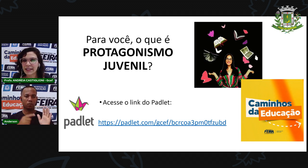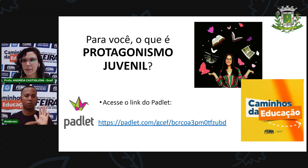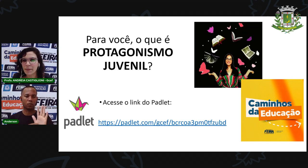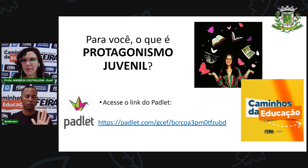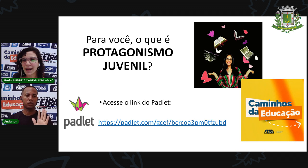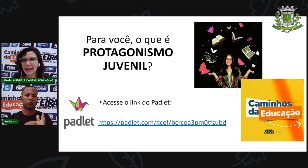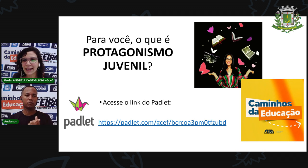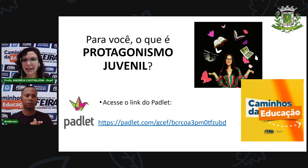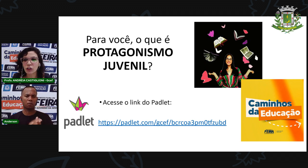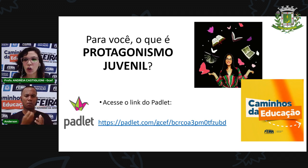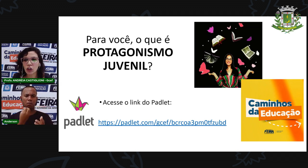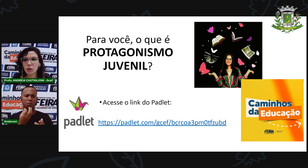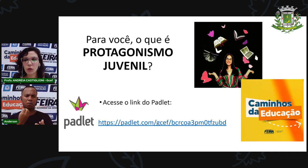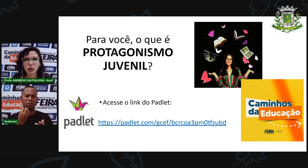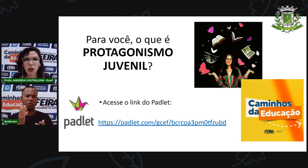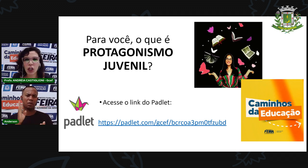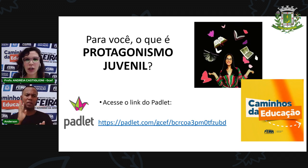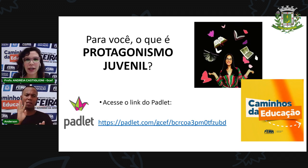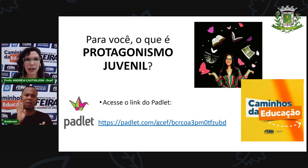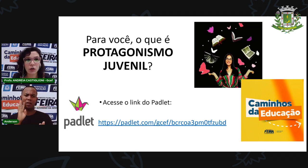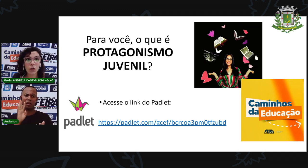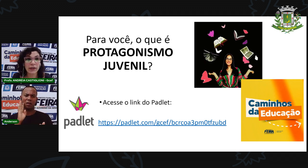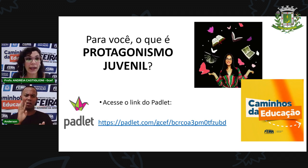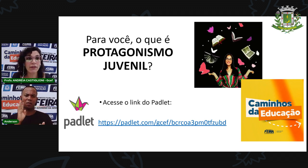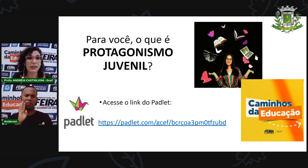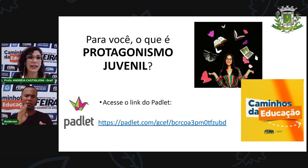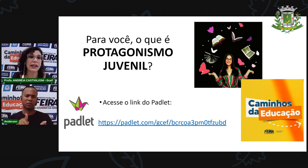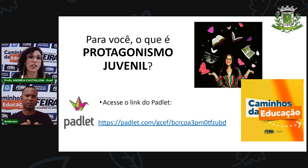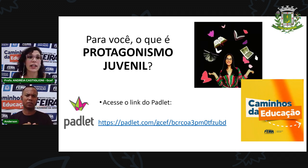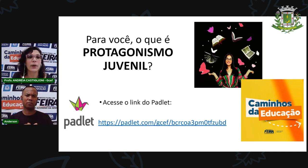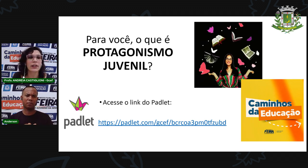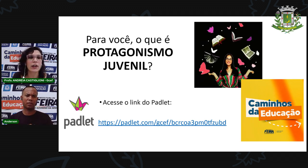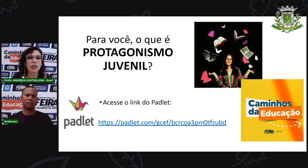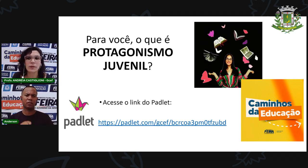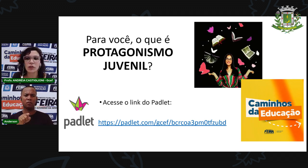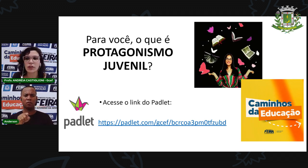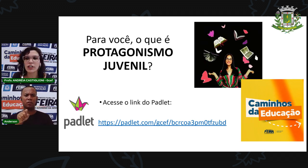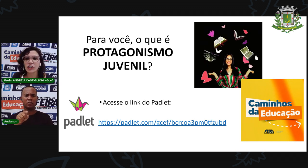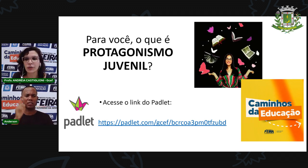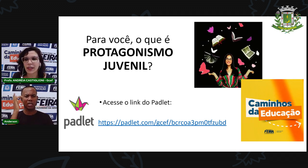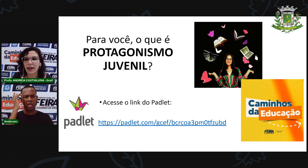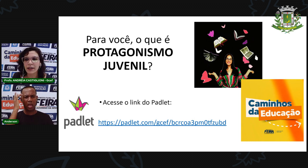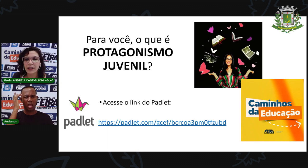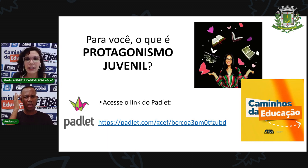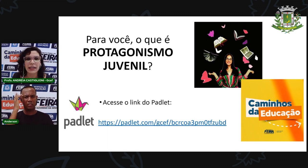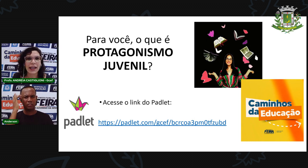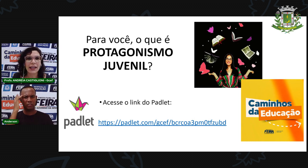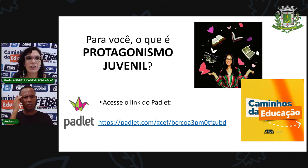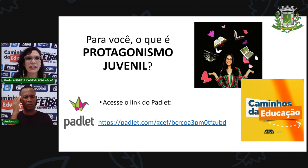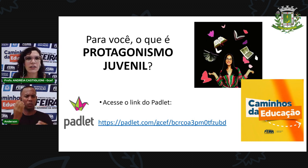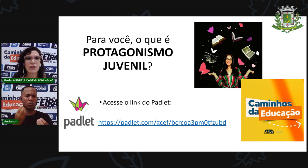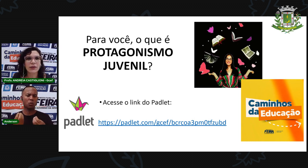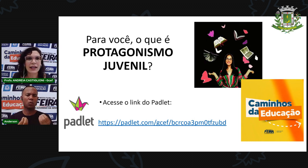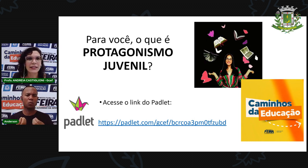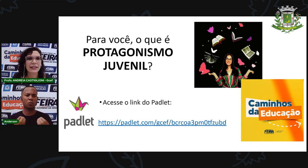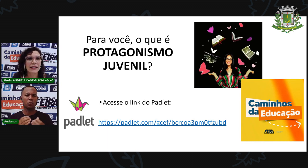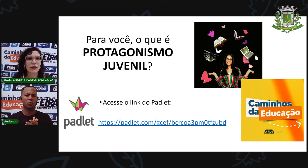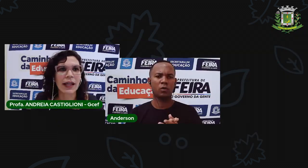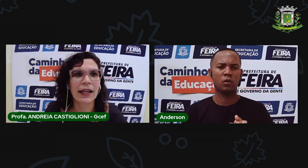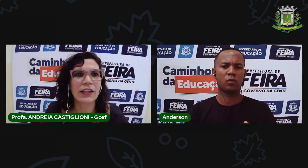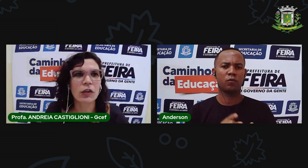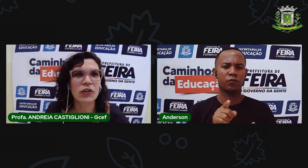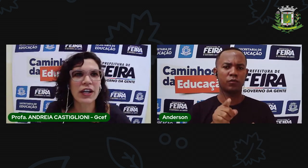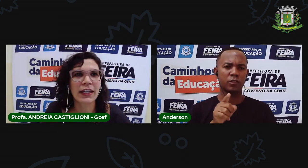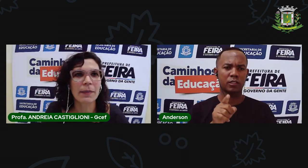Que vai ser bem bacana, todo mundo colocando o que é que você acha que é protagonismo estudantil, tá? E aí vocês vão estar